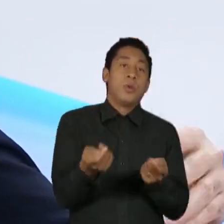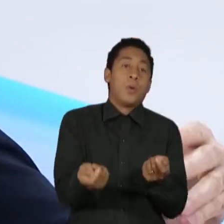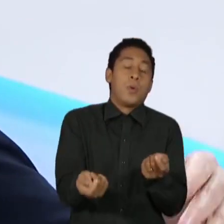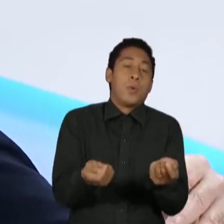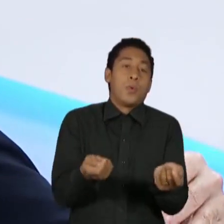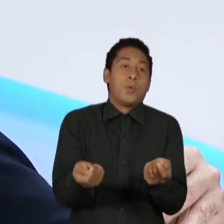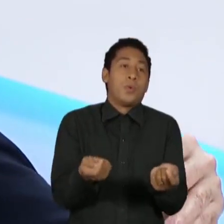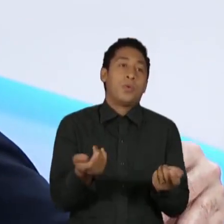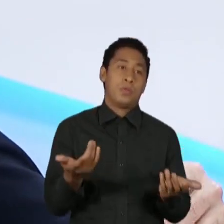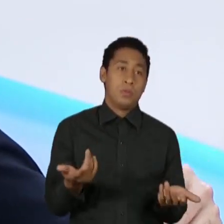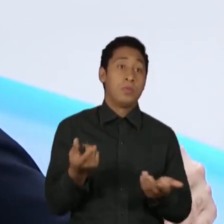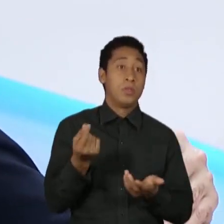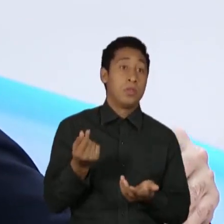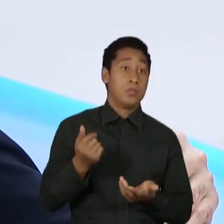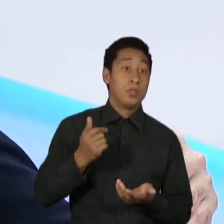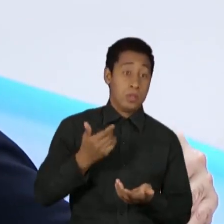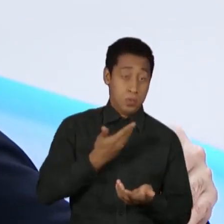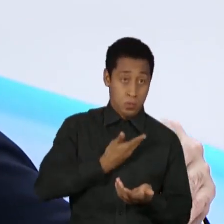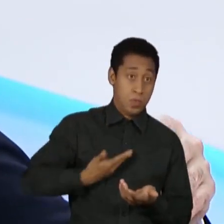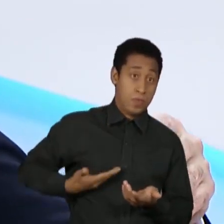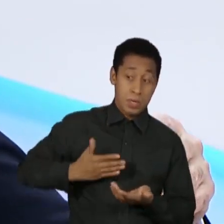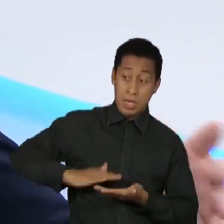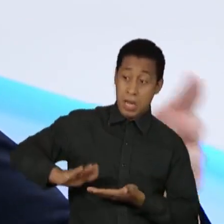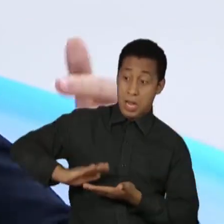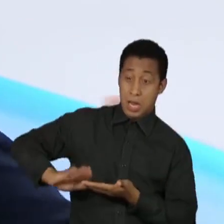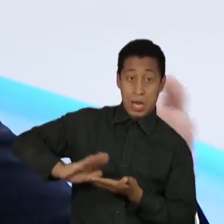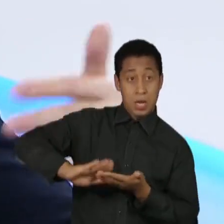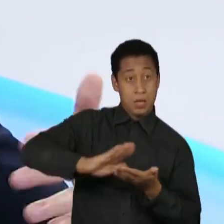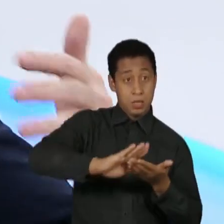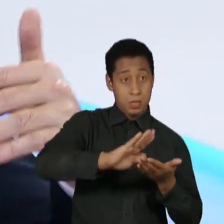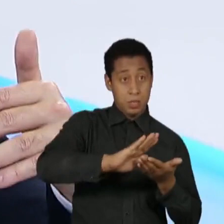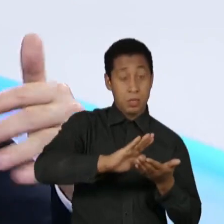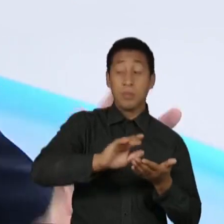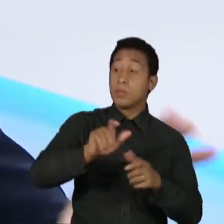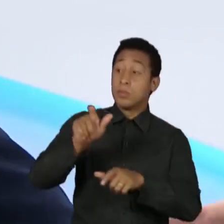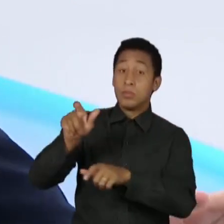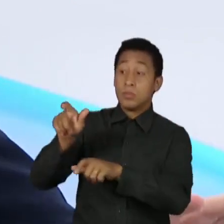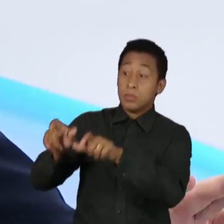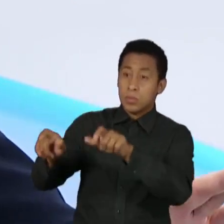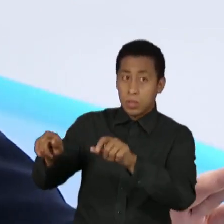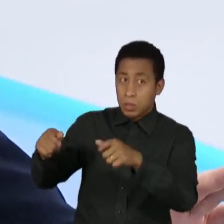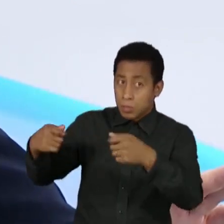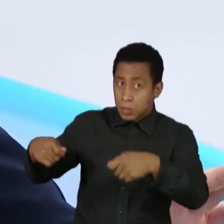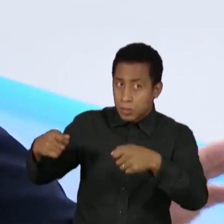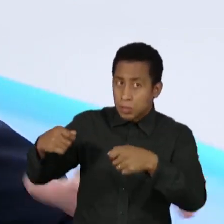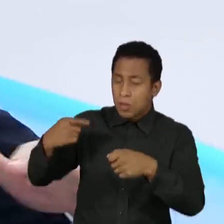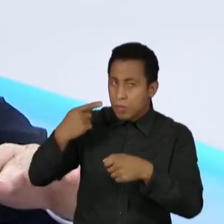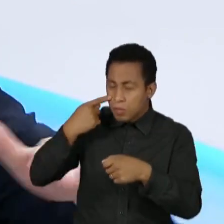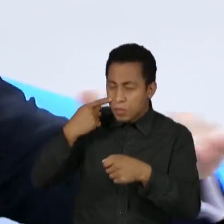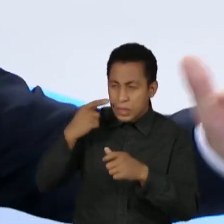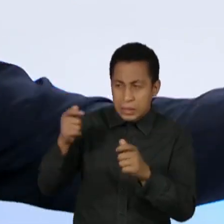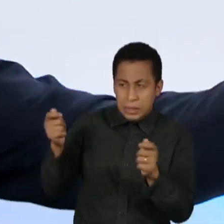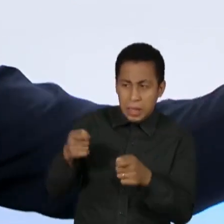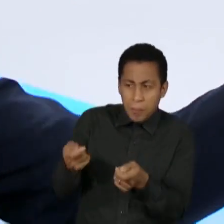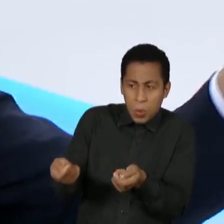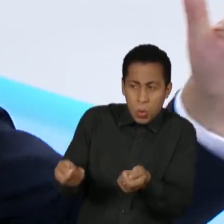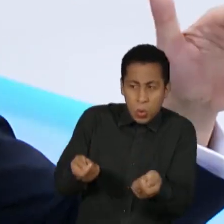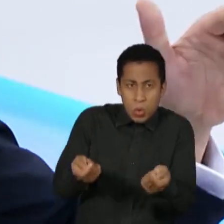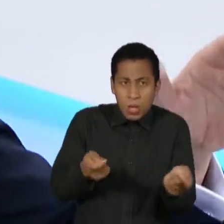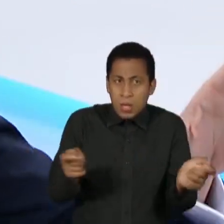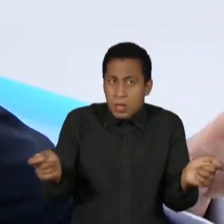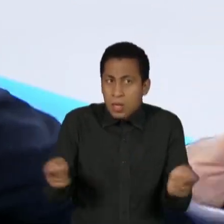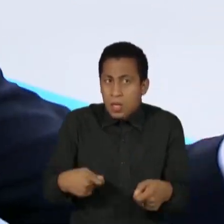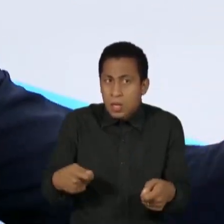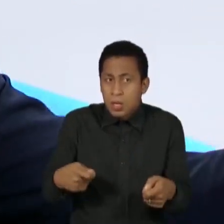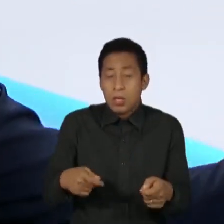quem gasta dinheiro público é precisa saber que em algum momento pode ser controlado e isso gera uma sensação